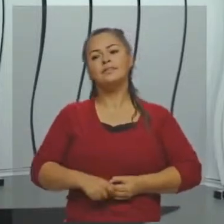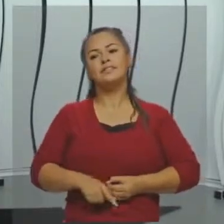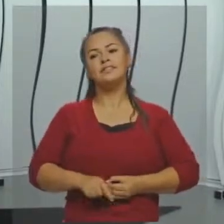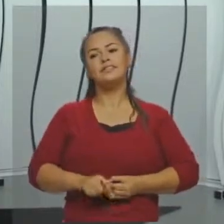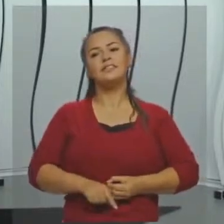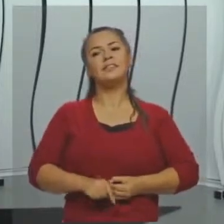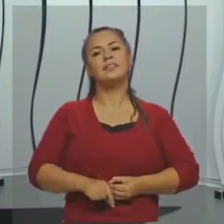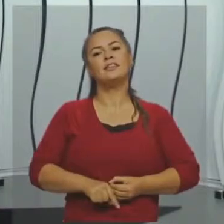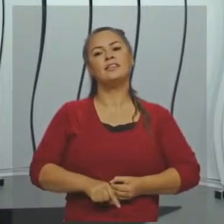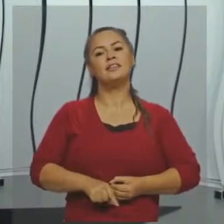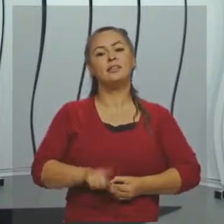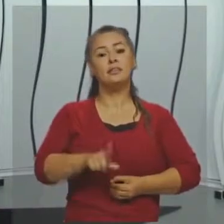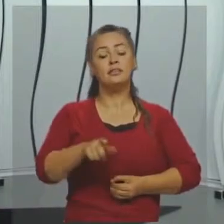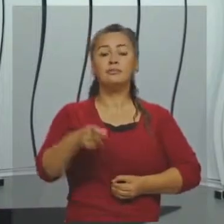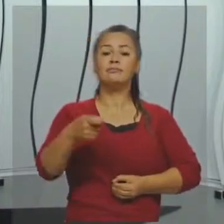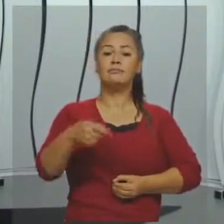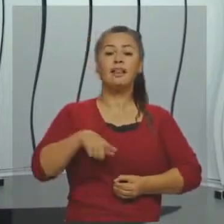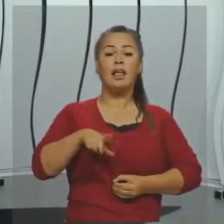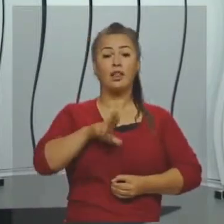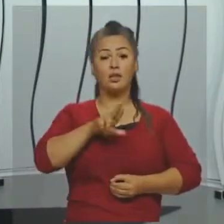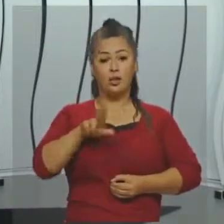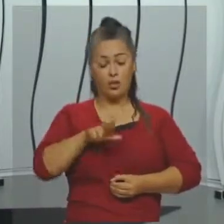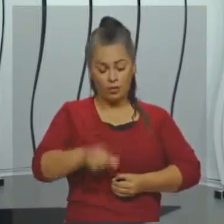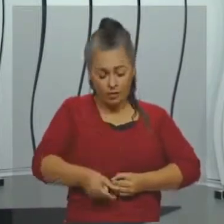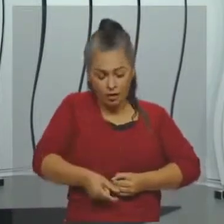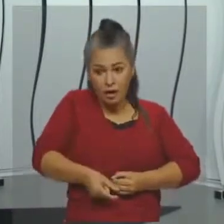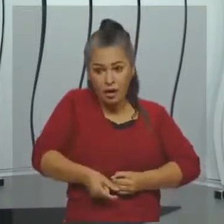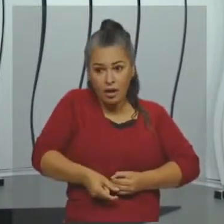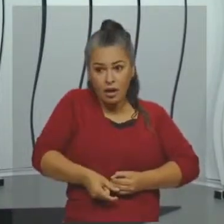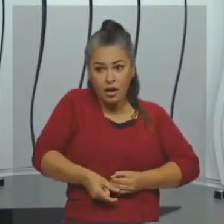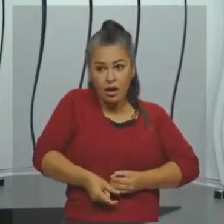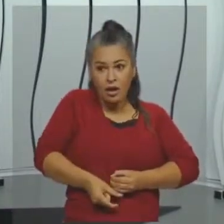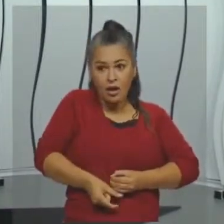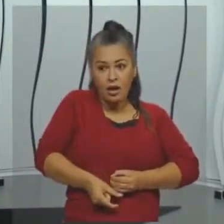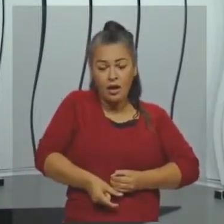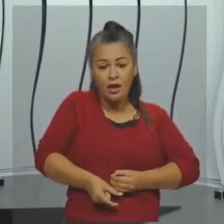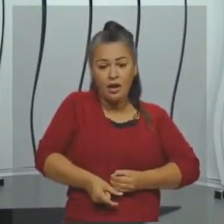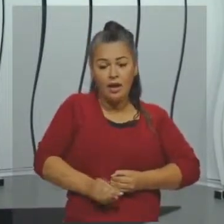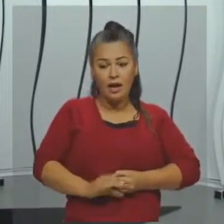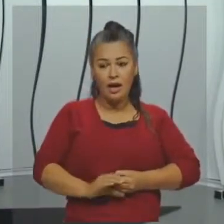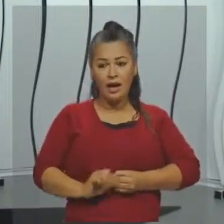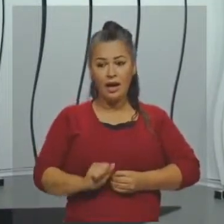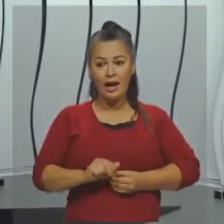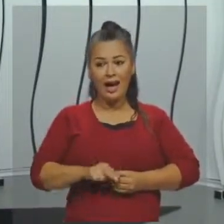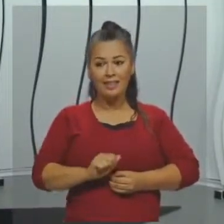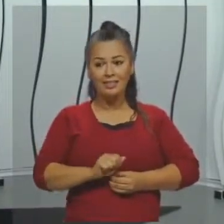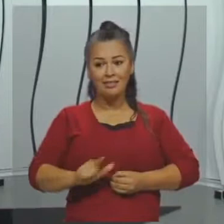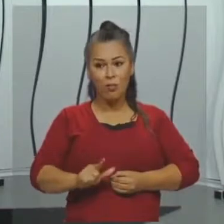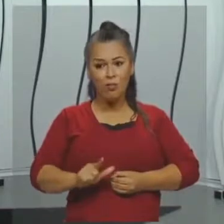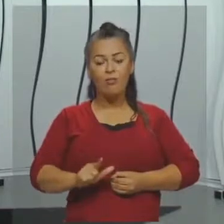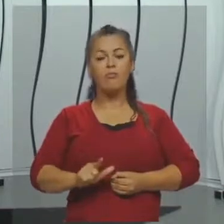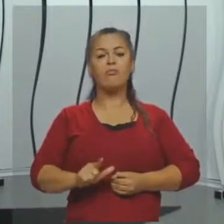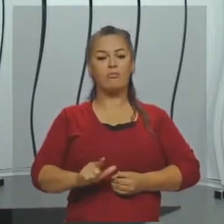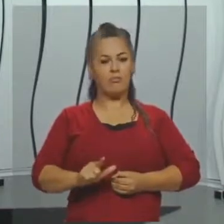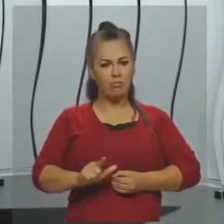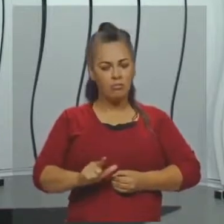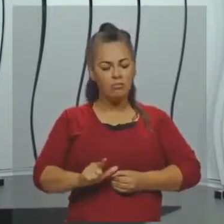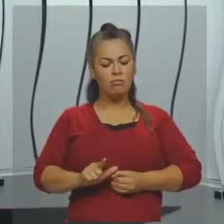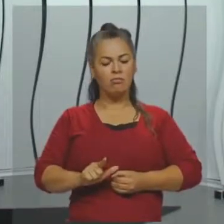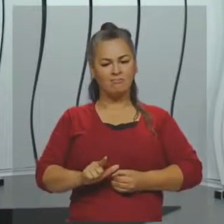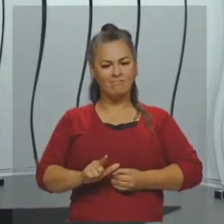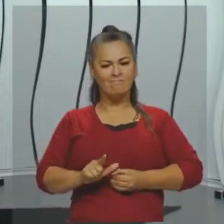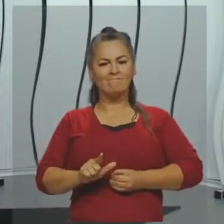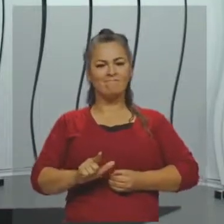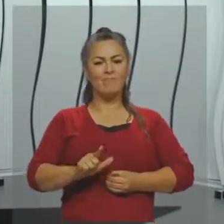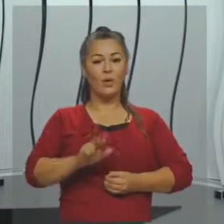fazer isso, você tem um canal que chama uretra. A uretra, então, é um canal, é um tubo, como se fosse uma mangueirinha, que vai sair,